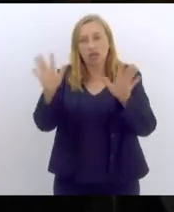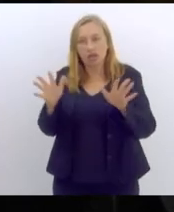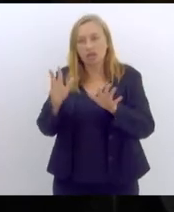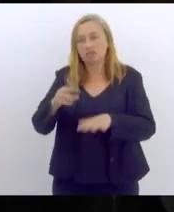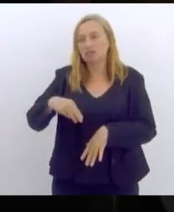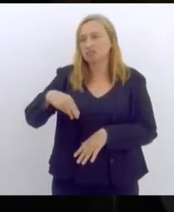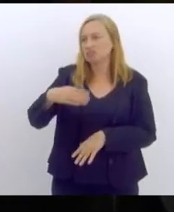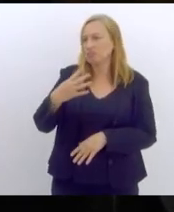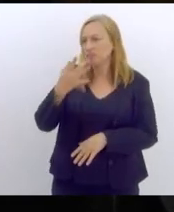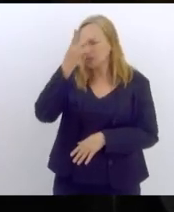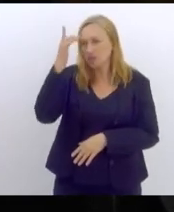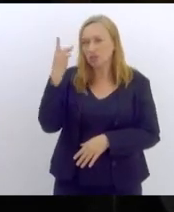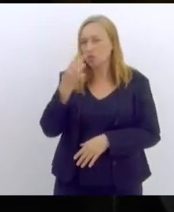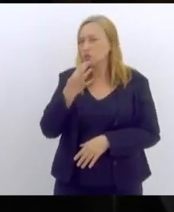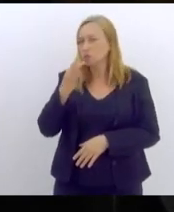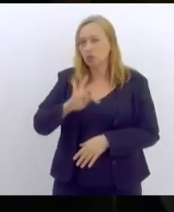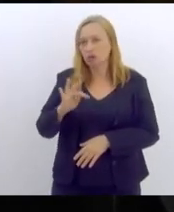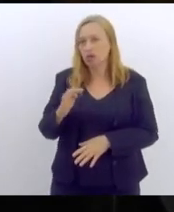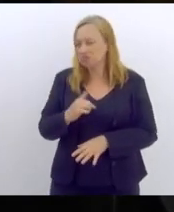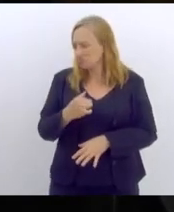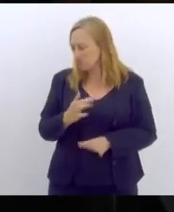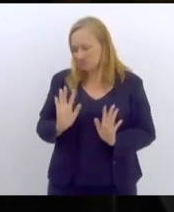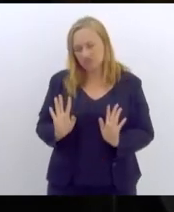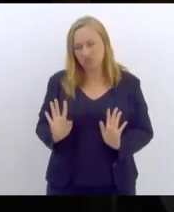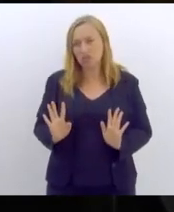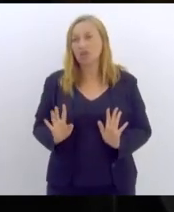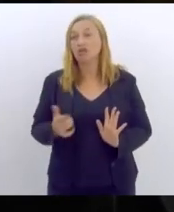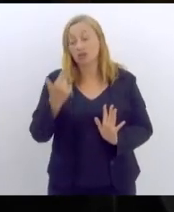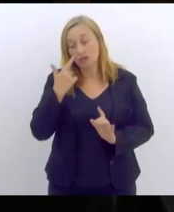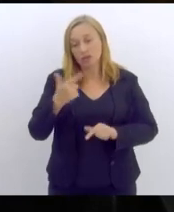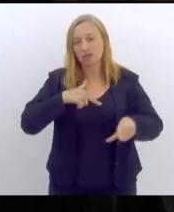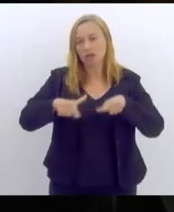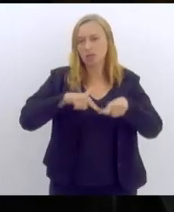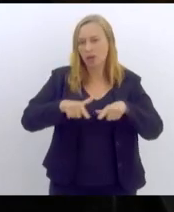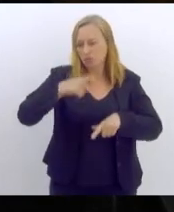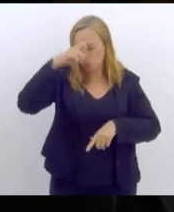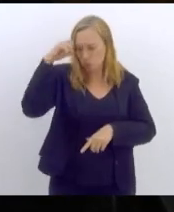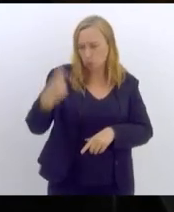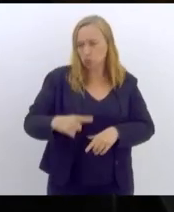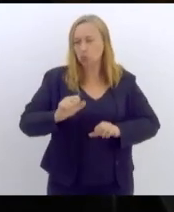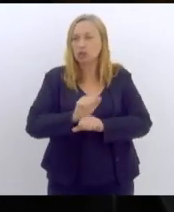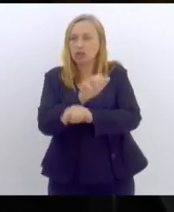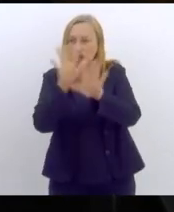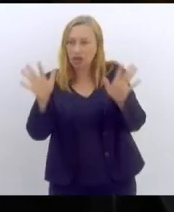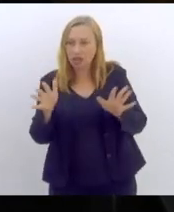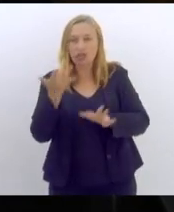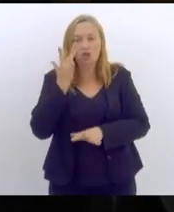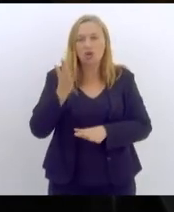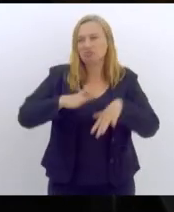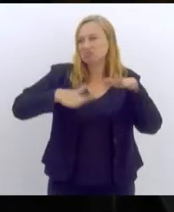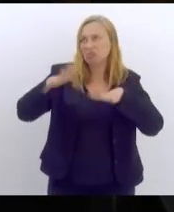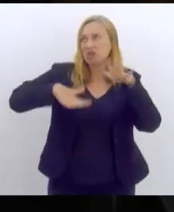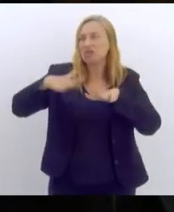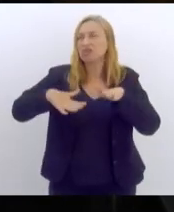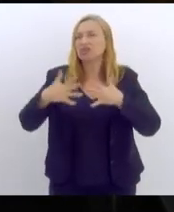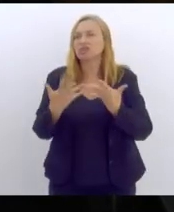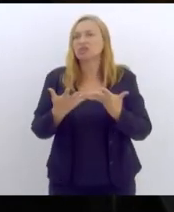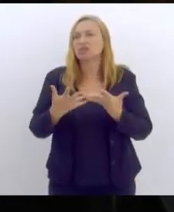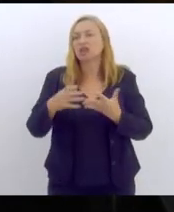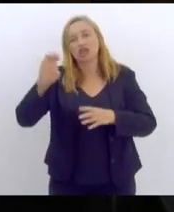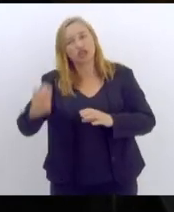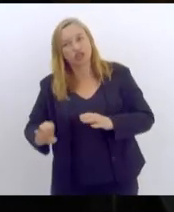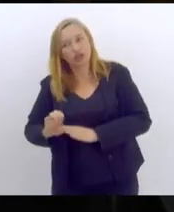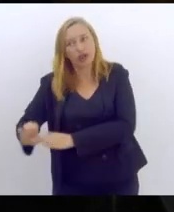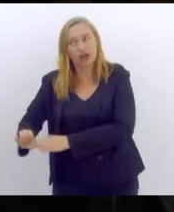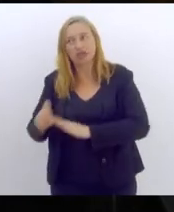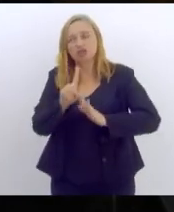não me conhece, vocês podem esperar muito, muito trabalho, muito empenho, e muita transparência. Eu acho que, independente de esquerda, de